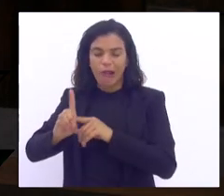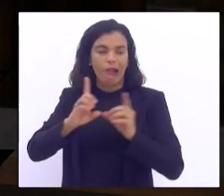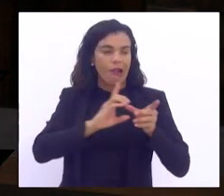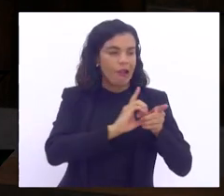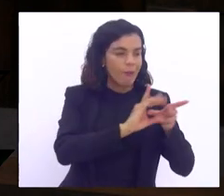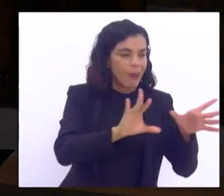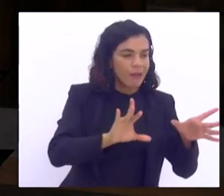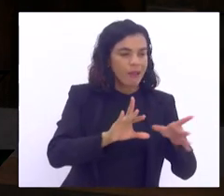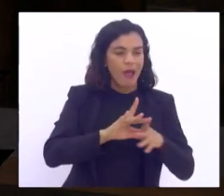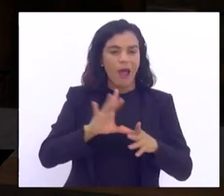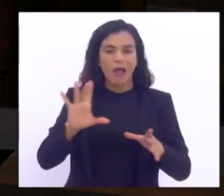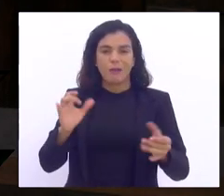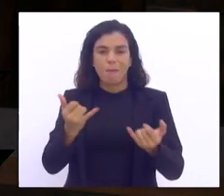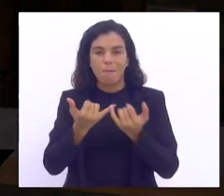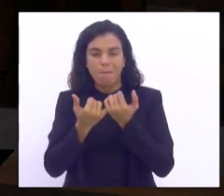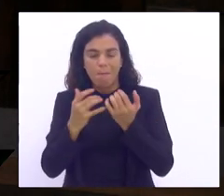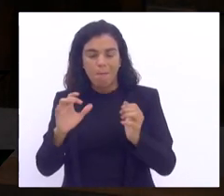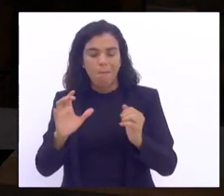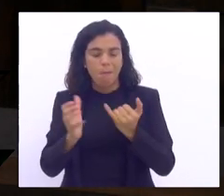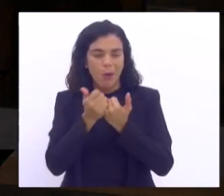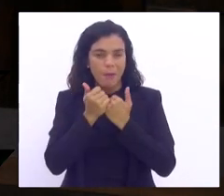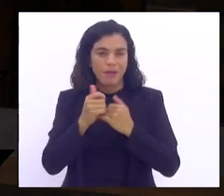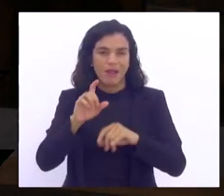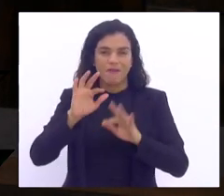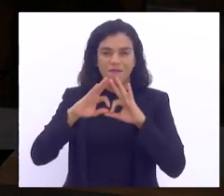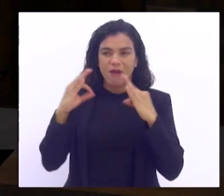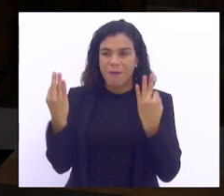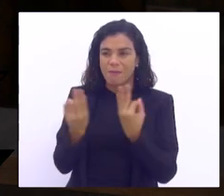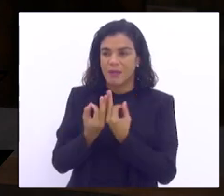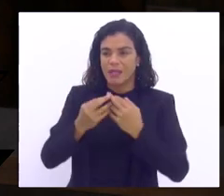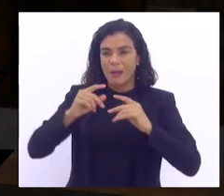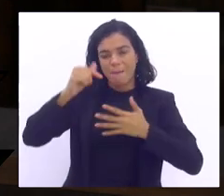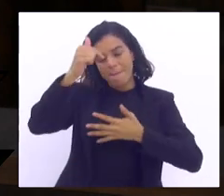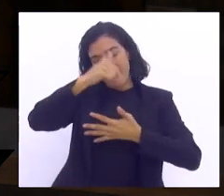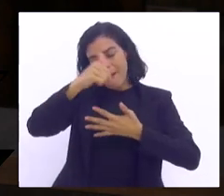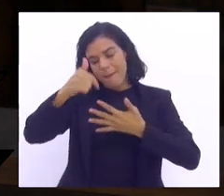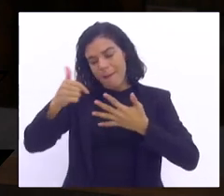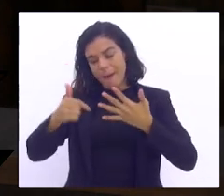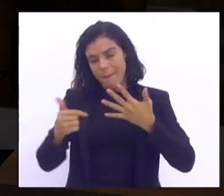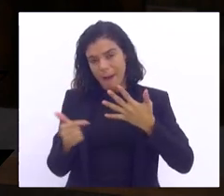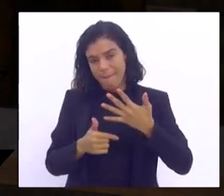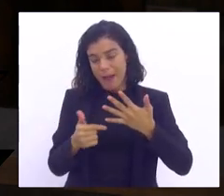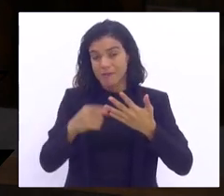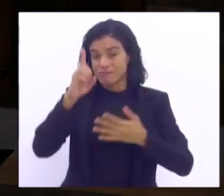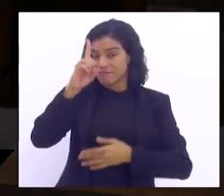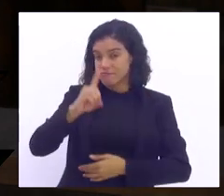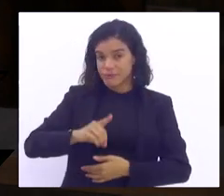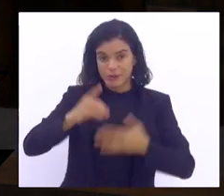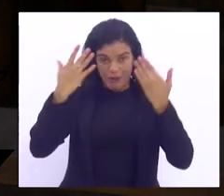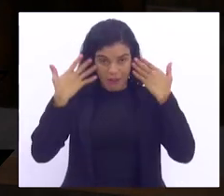liberdade, propriedade, família, e assim por diante, qualquer outro direito natural,